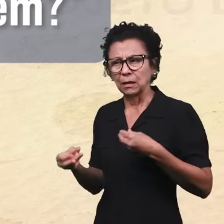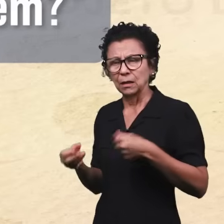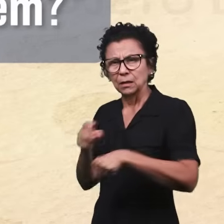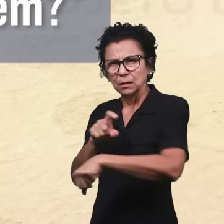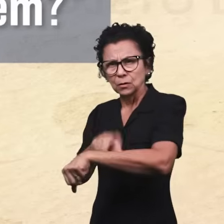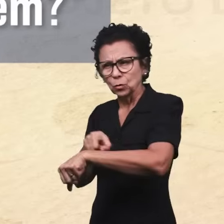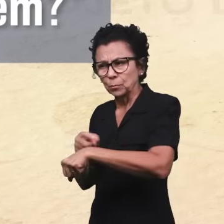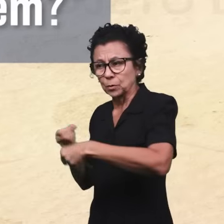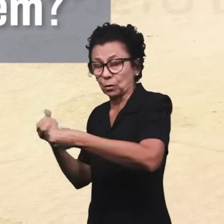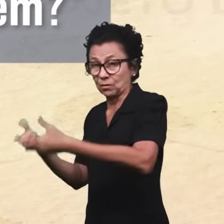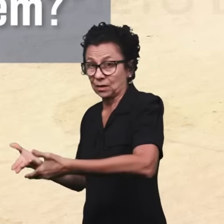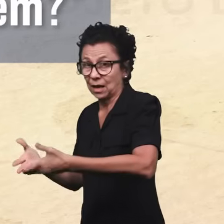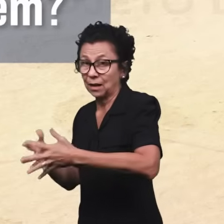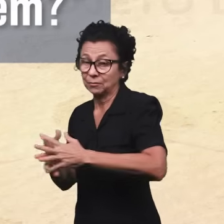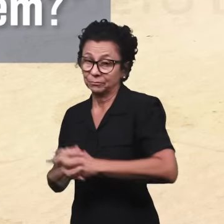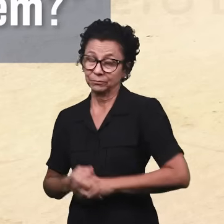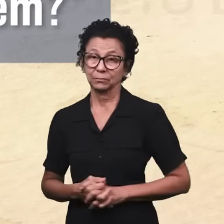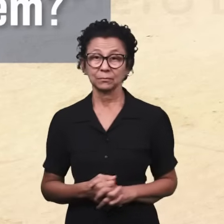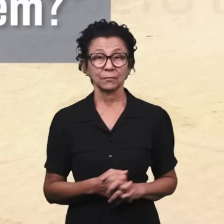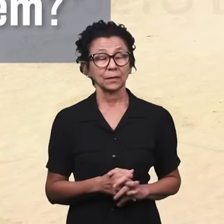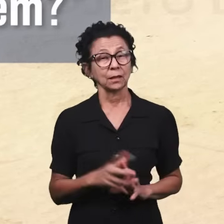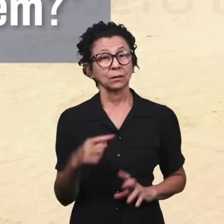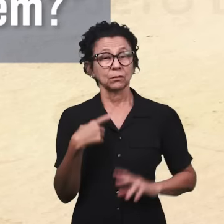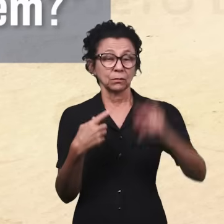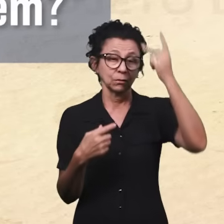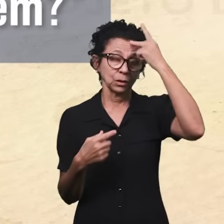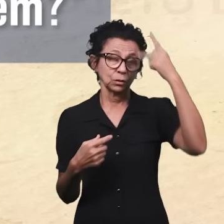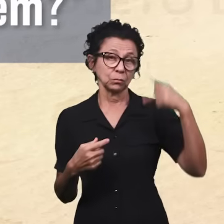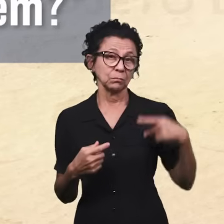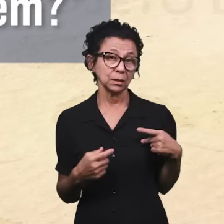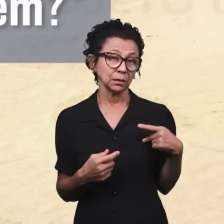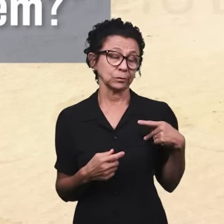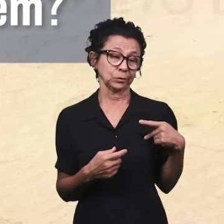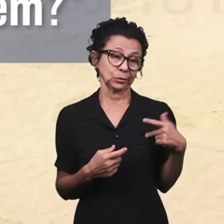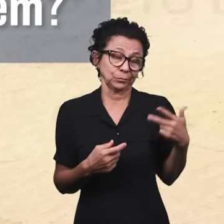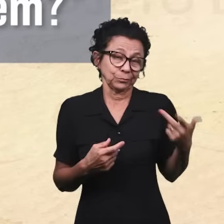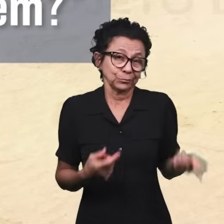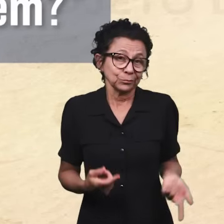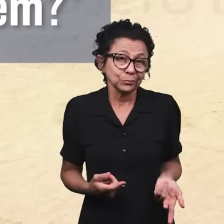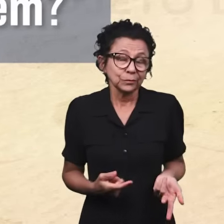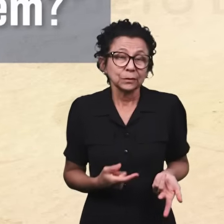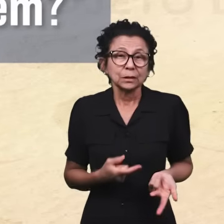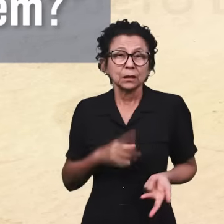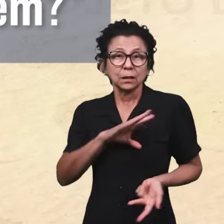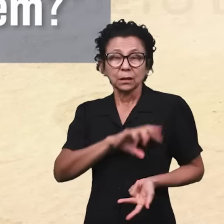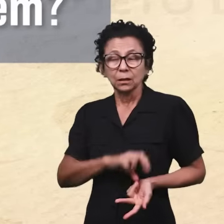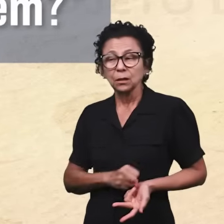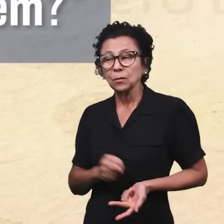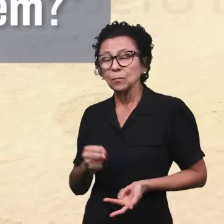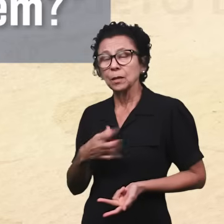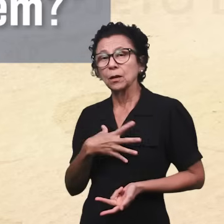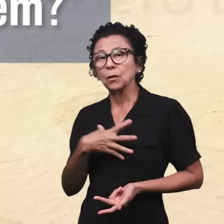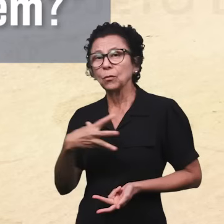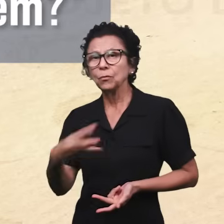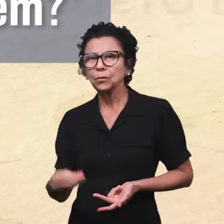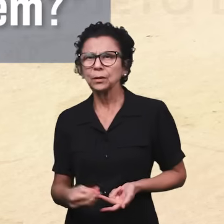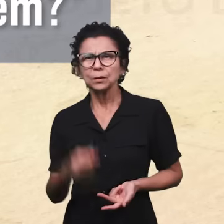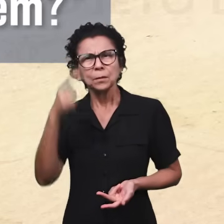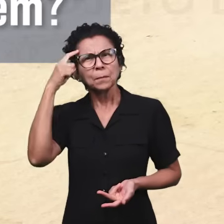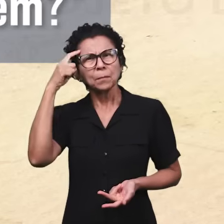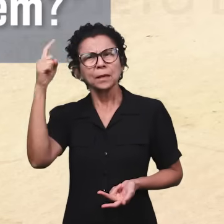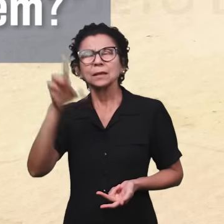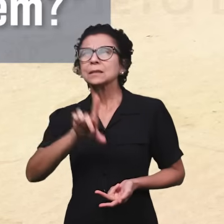vós, sendo maus, sabeis dar boas dádivas aos vossos filhos, quanto mais dará o Pai Celestial, o Espírito